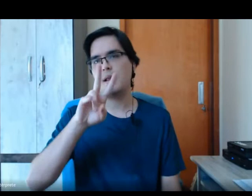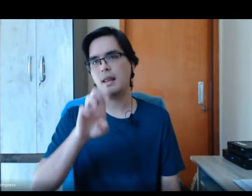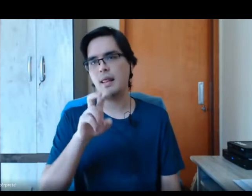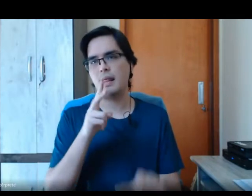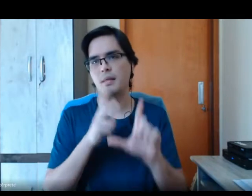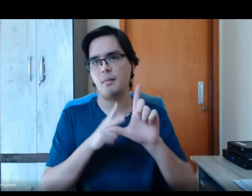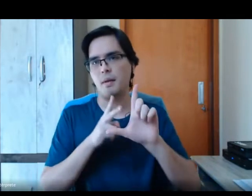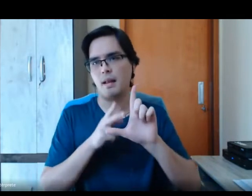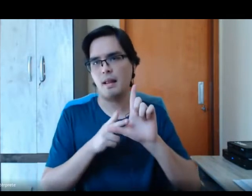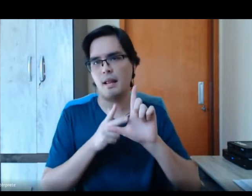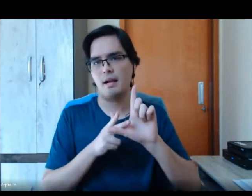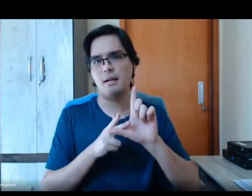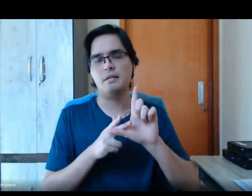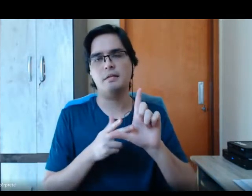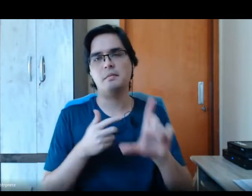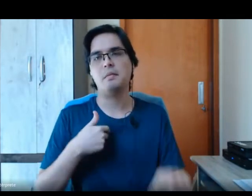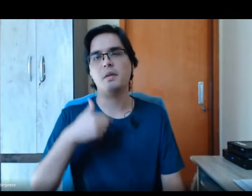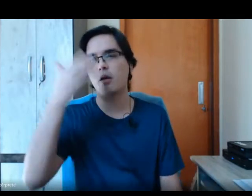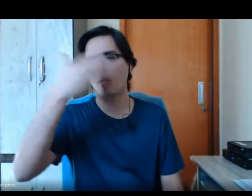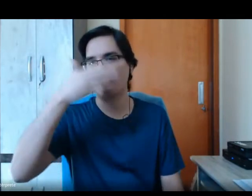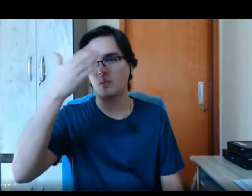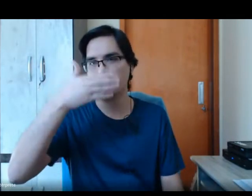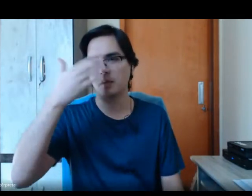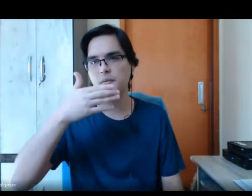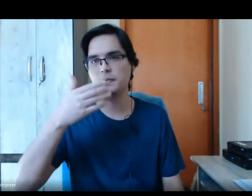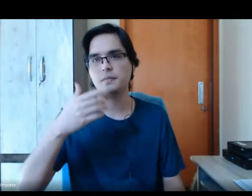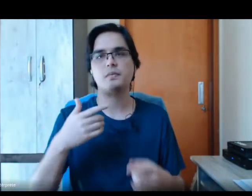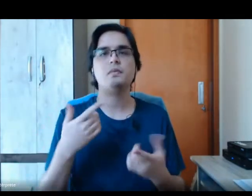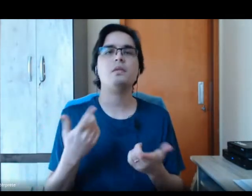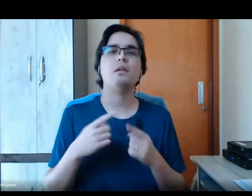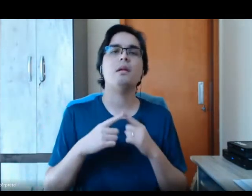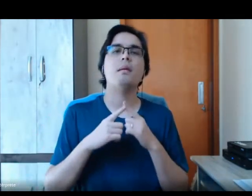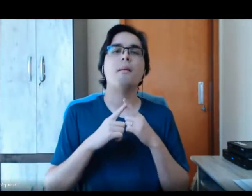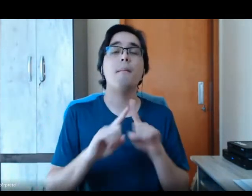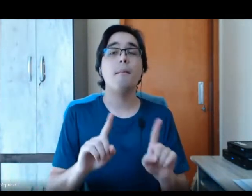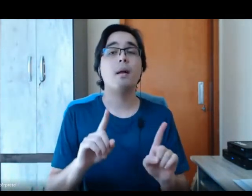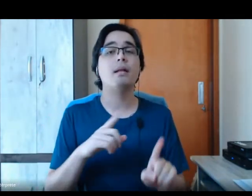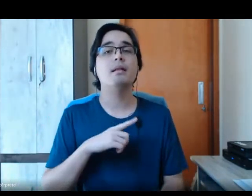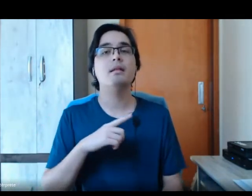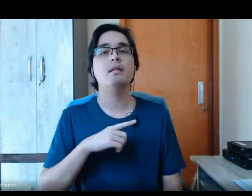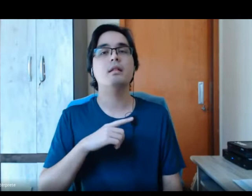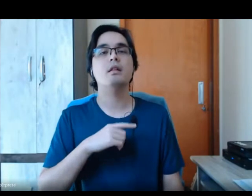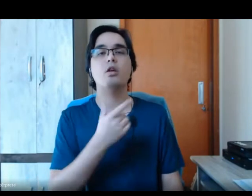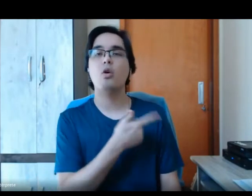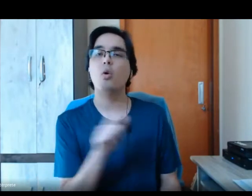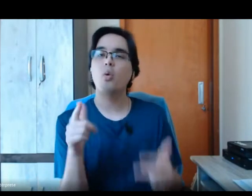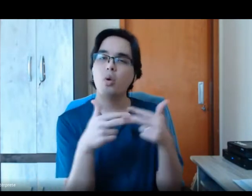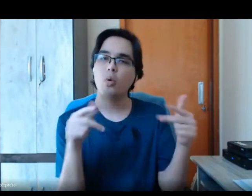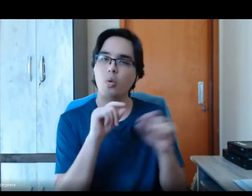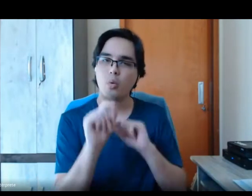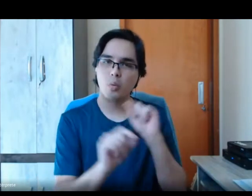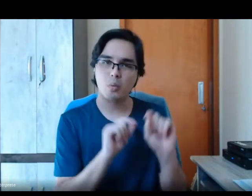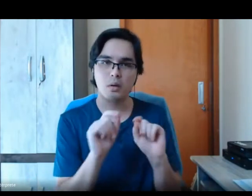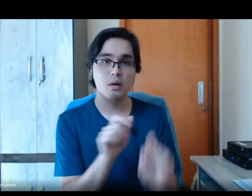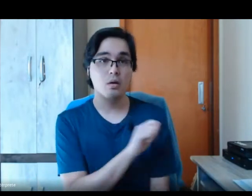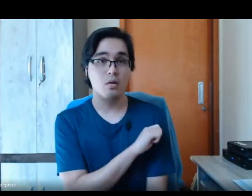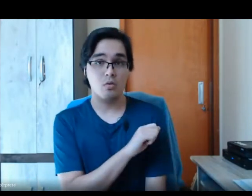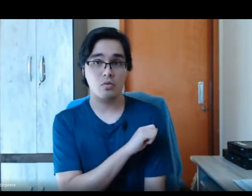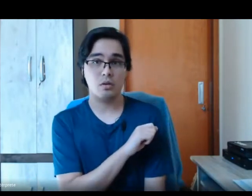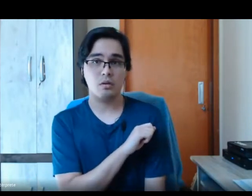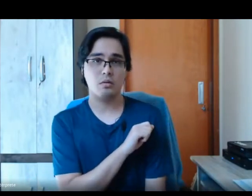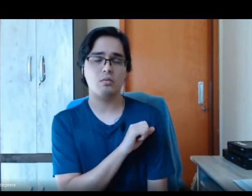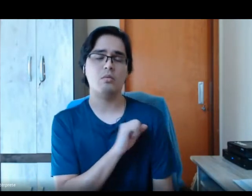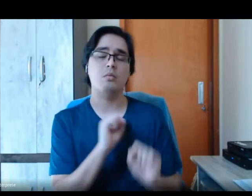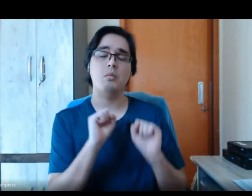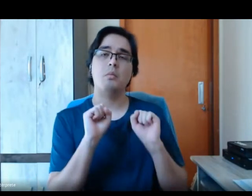CAF. Não é difícil, mas a gente tem que orientá-los a fazer isso. Mas eu acho, não sei, professor Jorge, eu acho que a gente não consegue